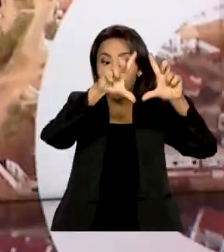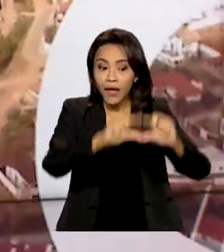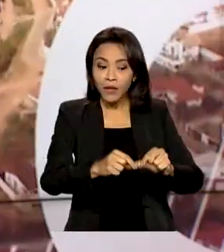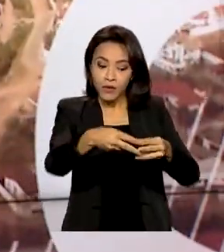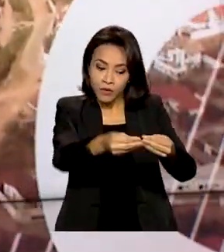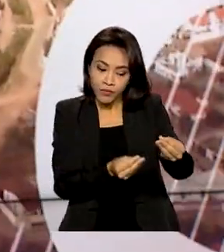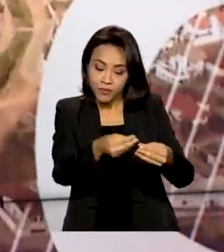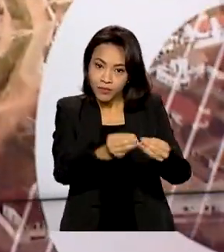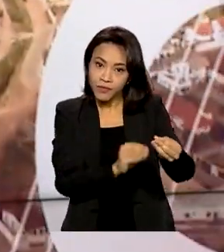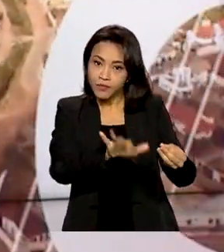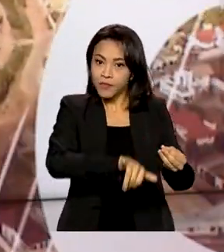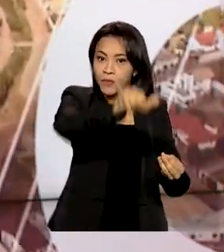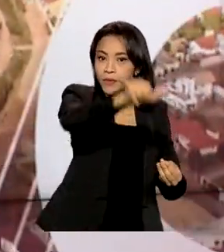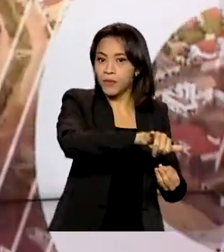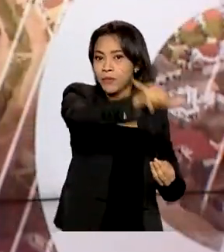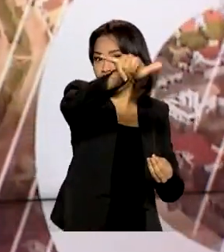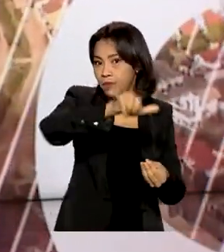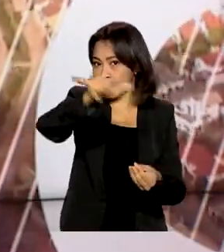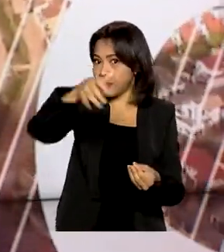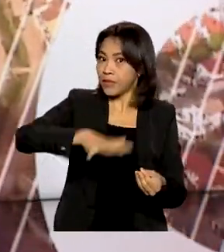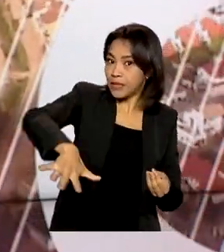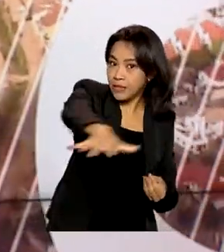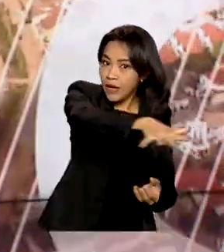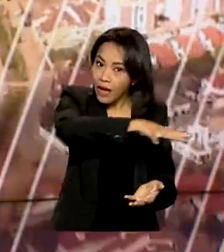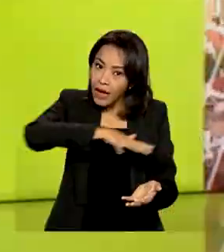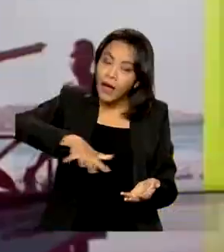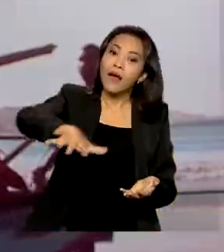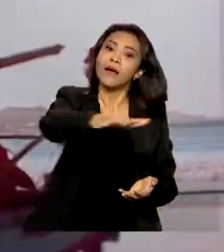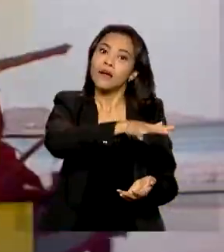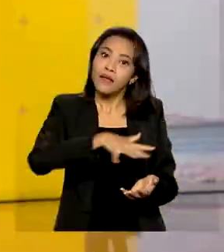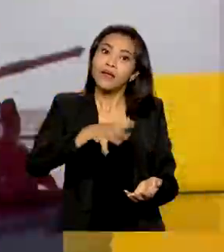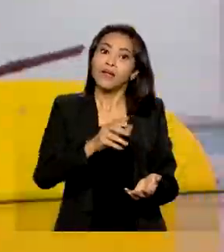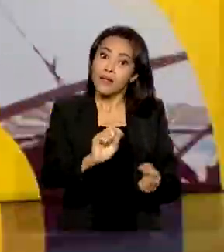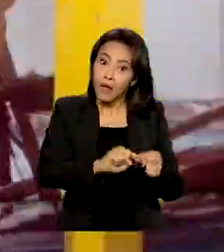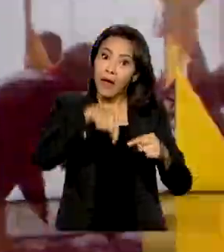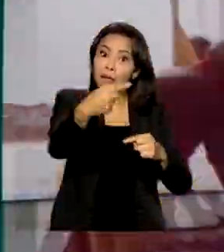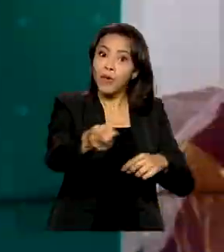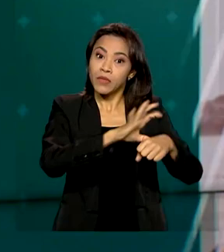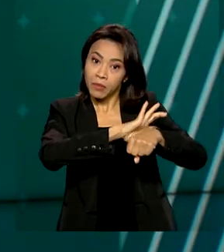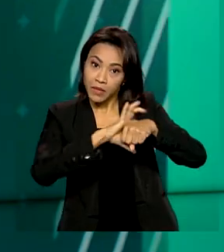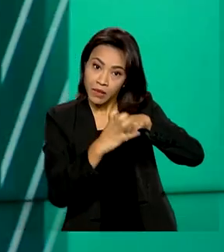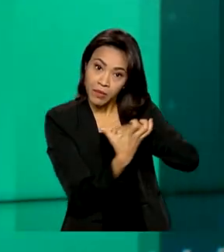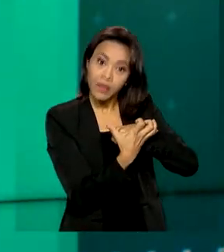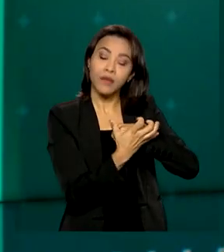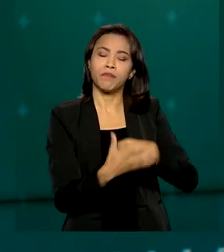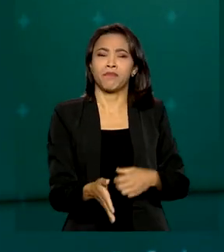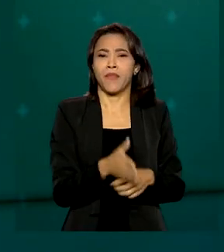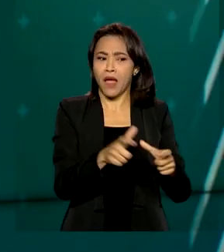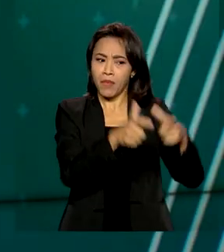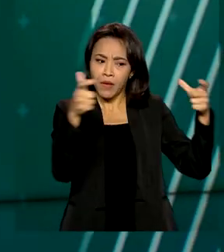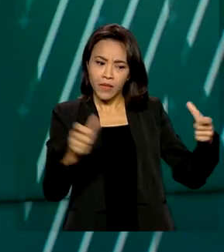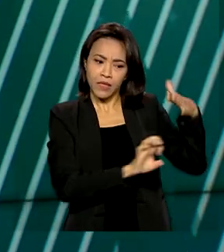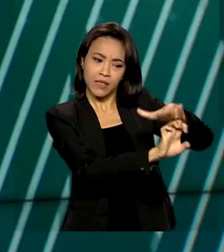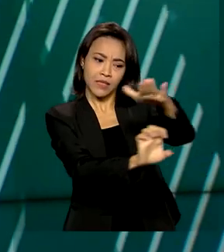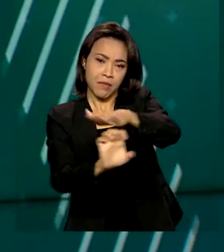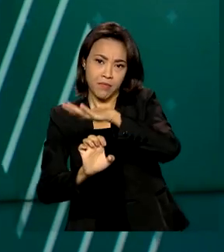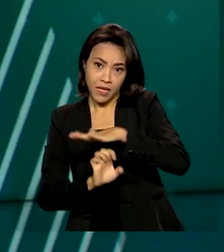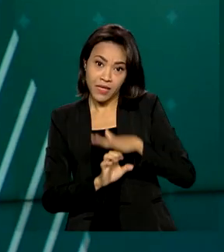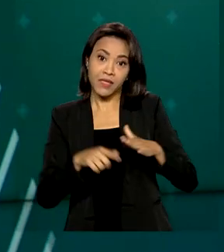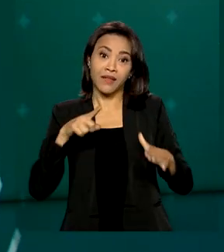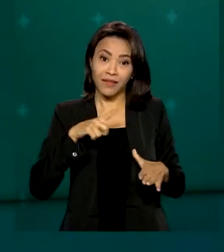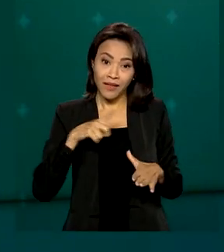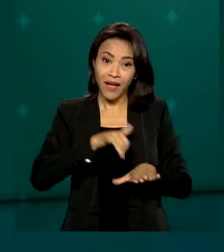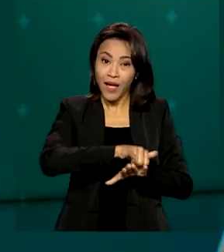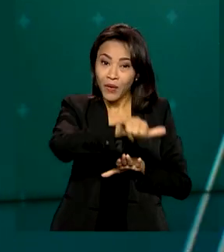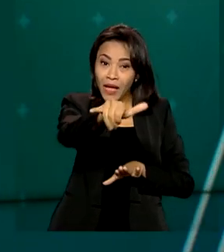custo das companhias e também para retomada do setor de transporte aéreo após a pandemia grande parte das empresas operam com aeronaves